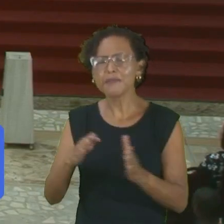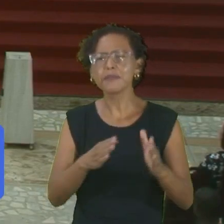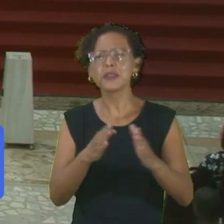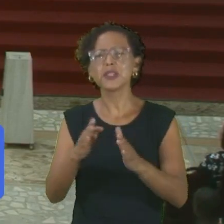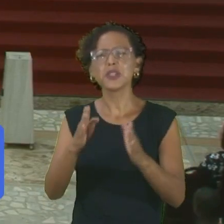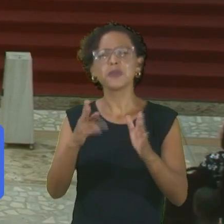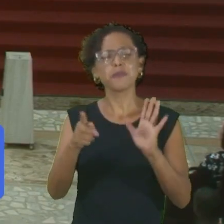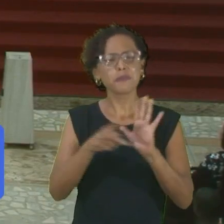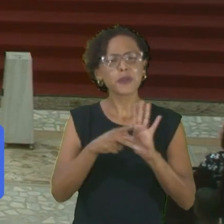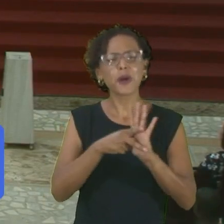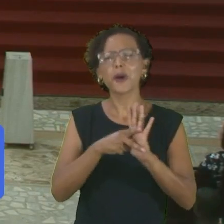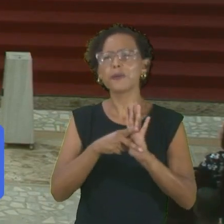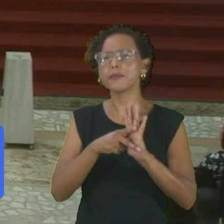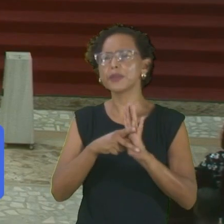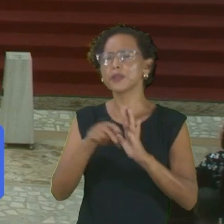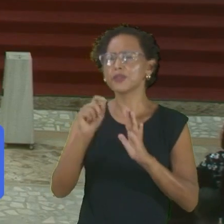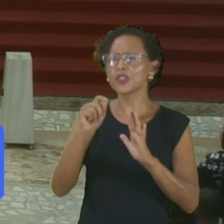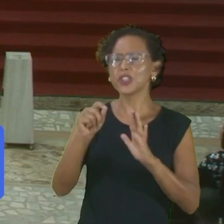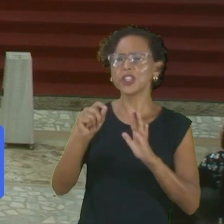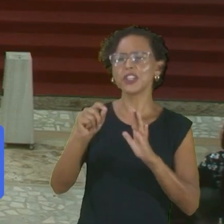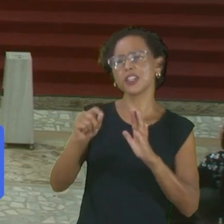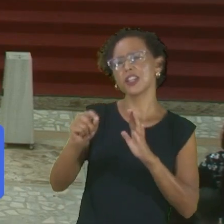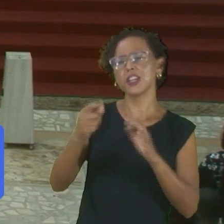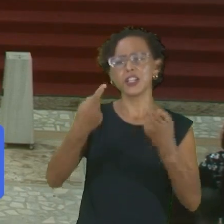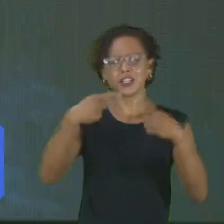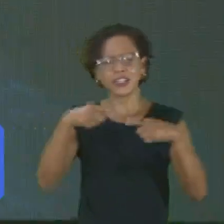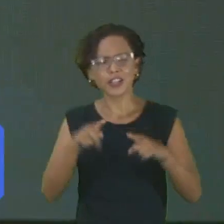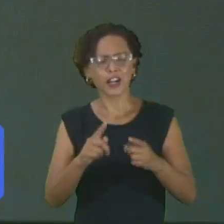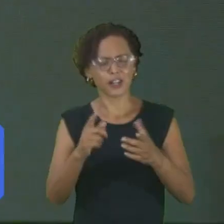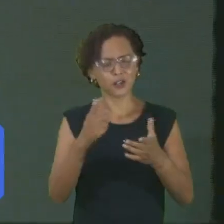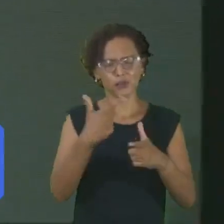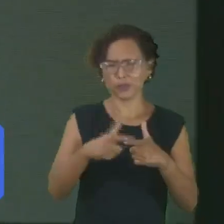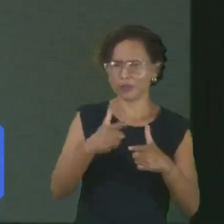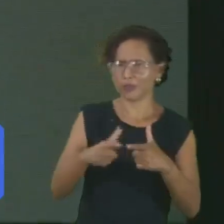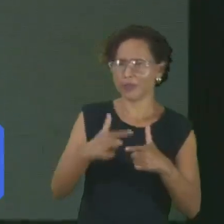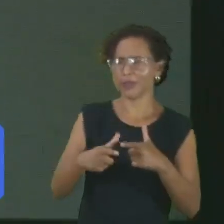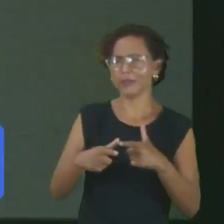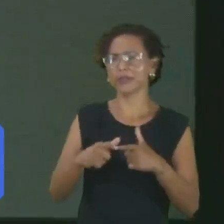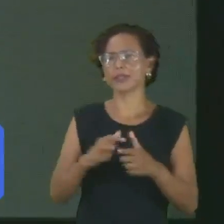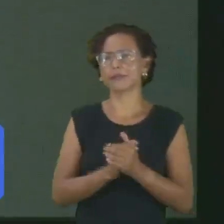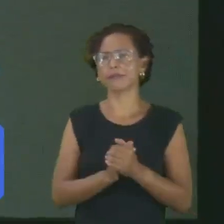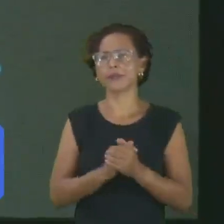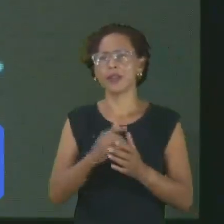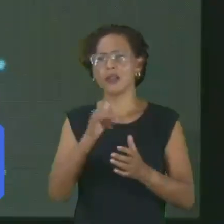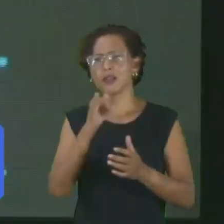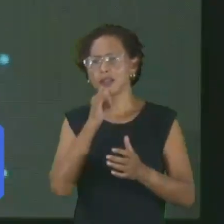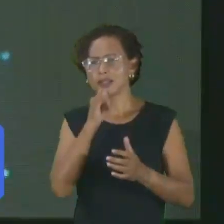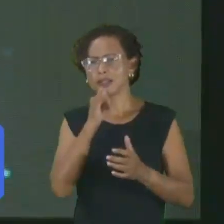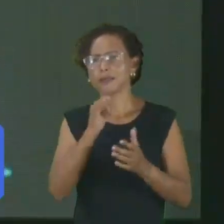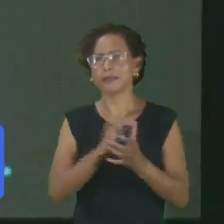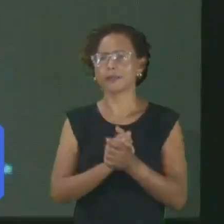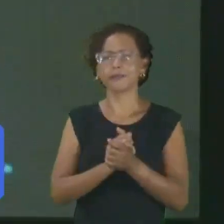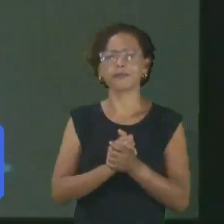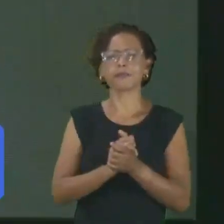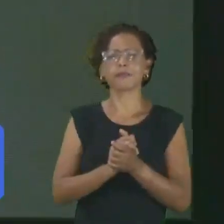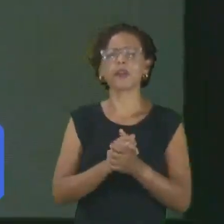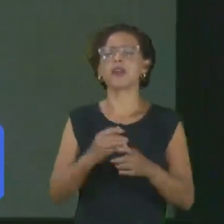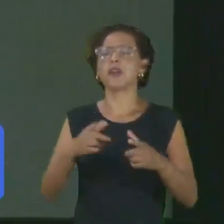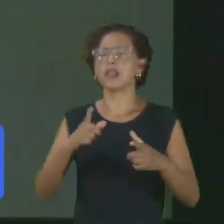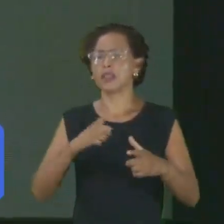gerir as diferenças, as dificuldades que há na sociedade. Por exemplo, nós estamos vendo agora uma